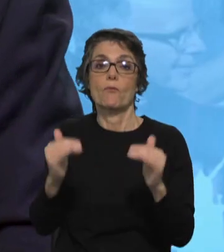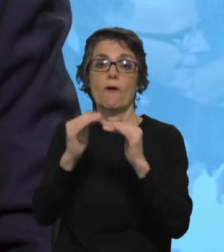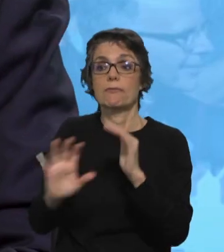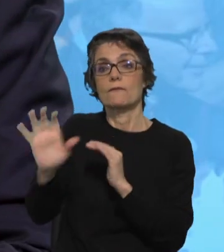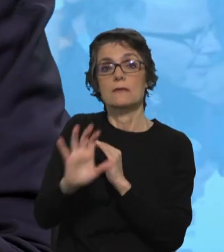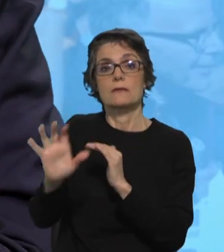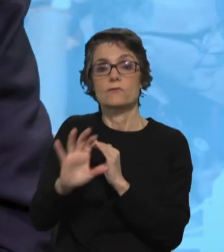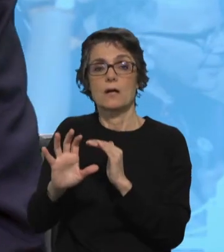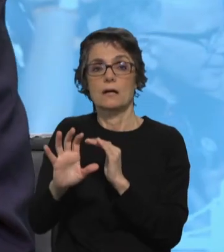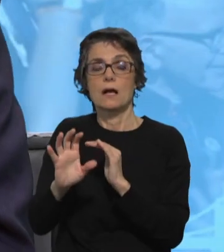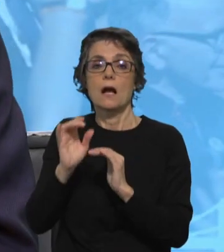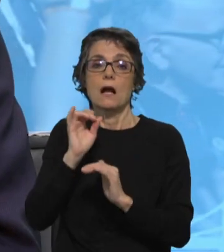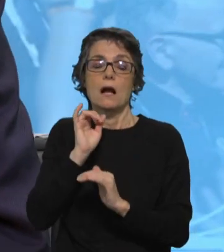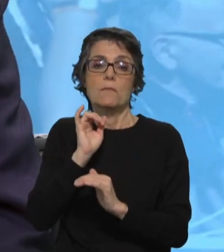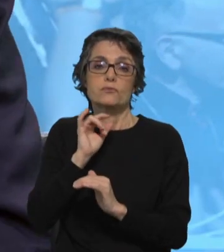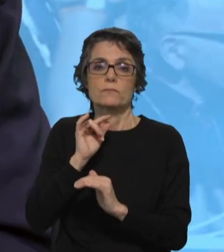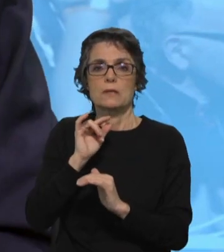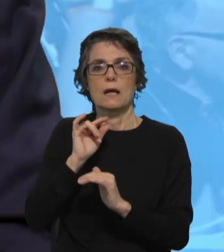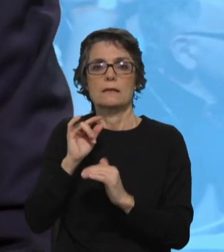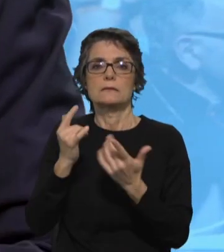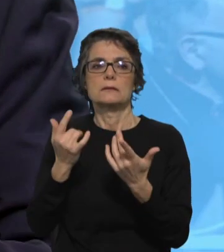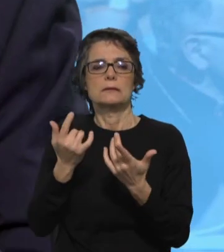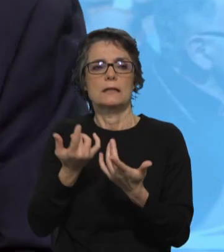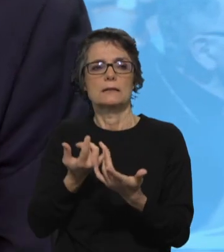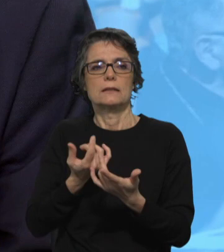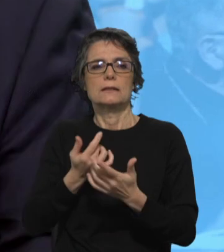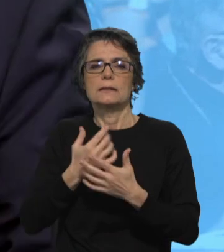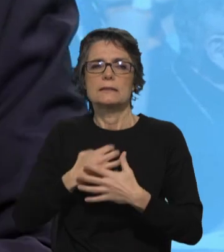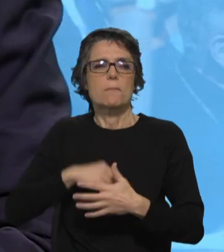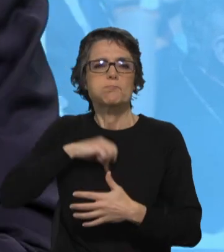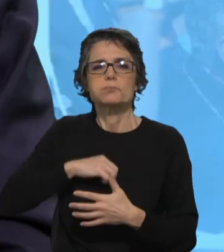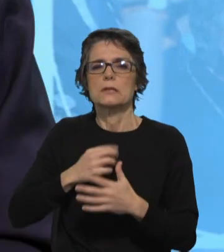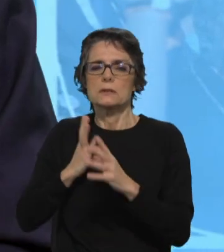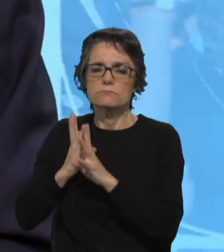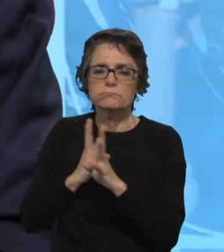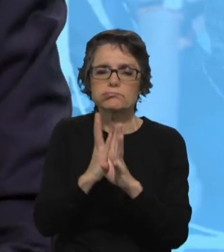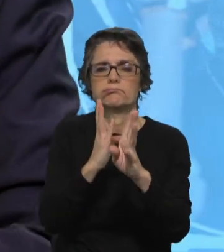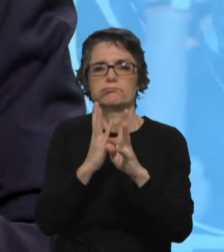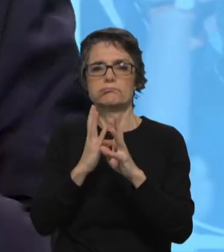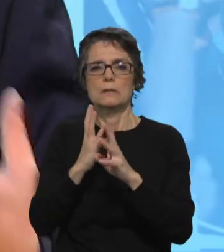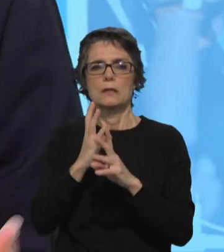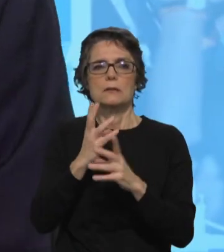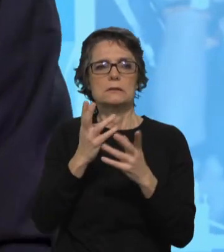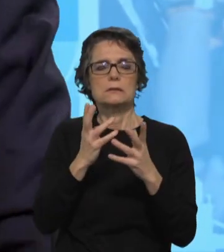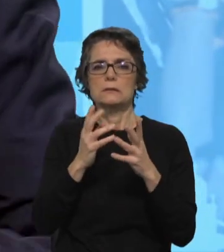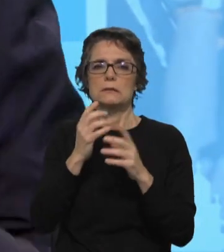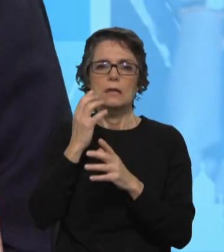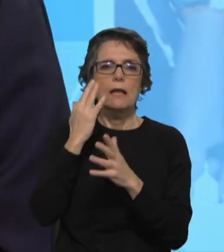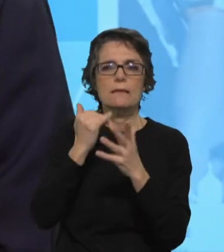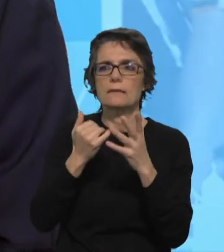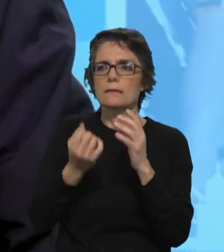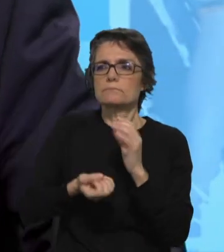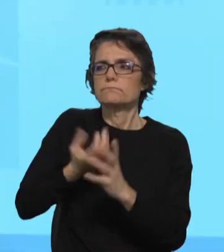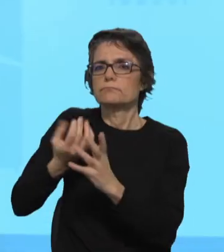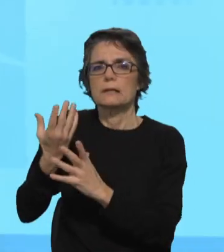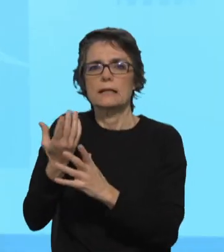expressões mais ligadas a uma certa piedade, de procissões, de visitas pascais, ou seja, há aqui também um grande